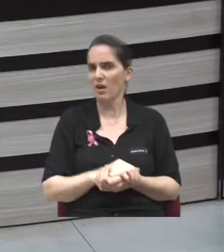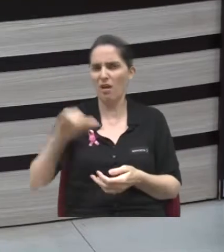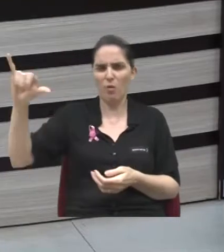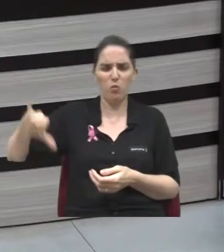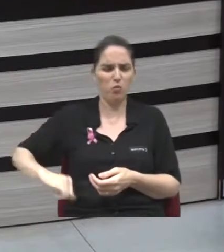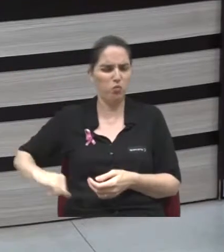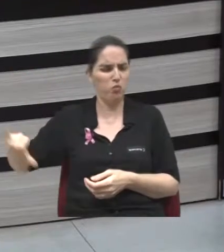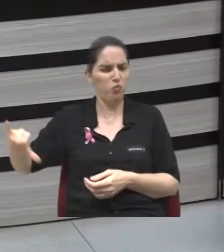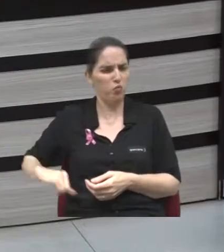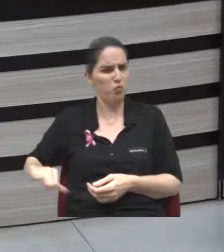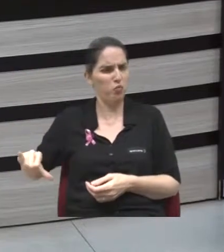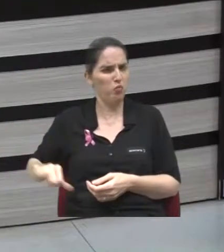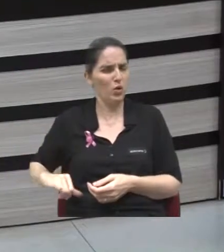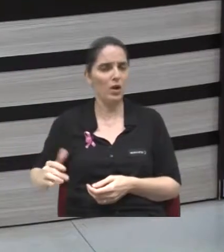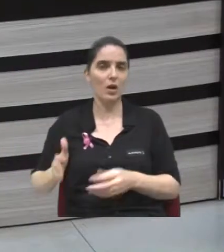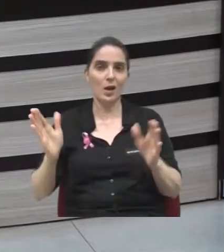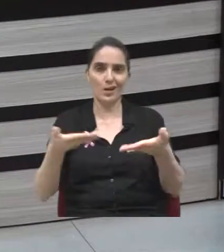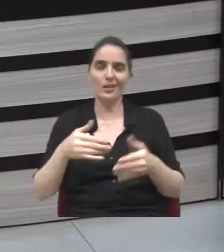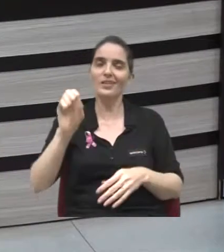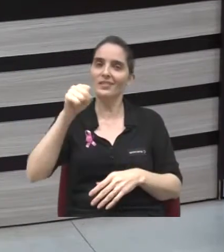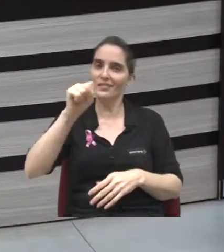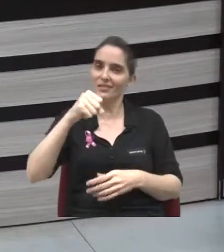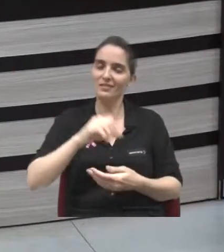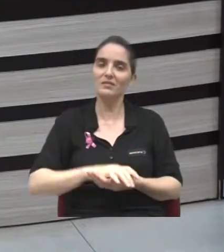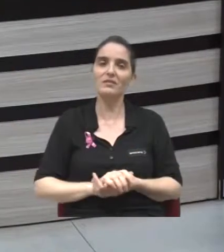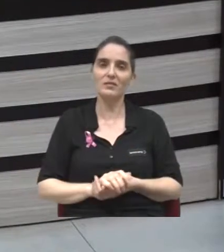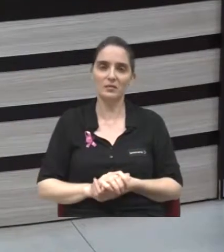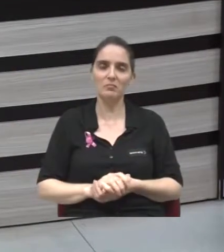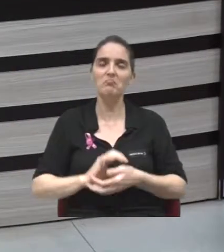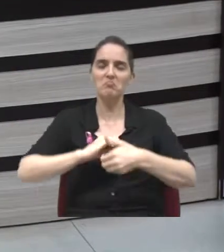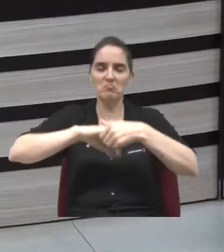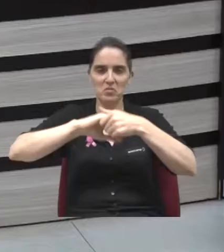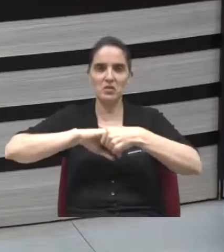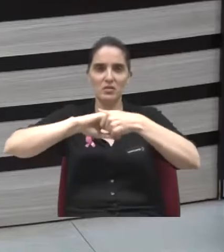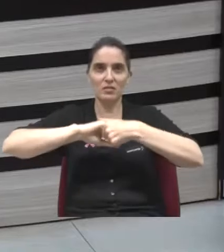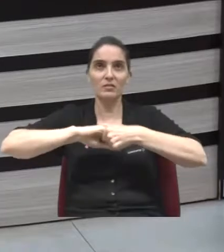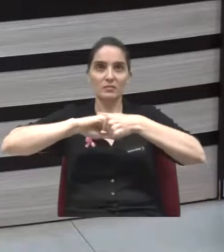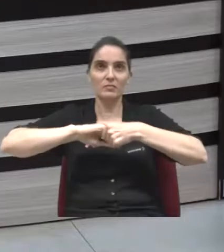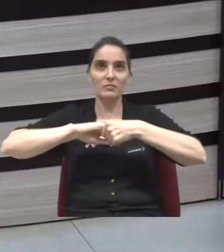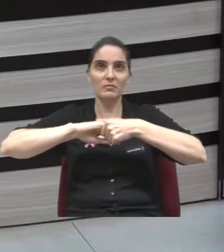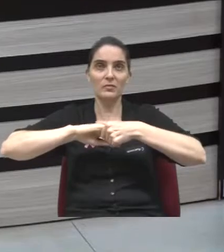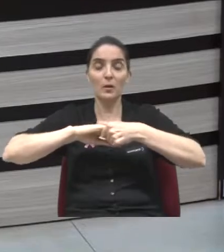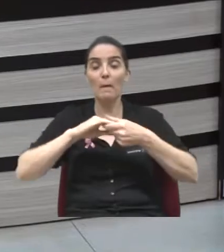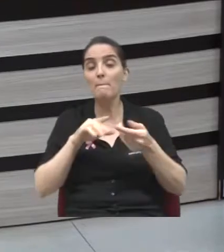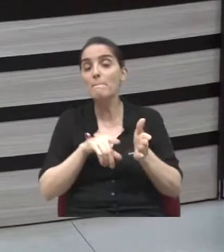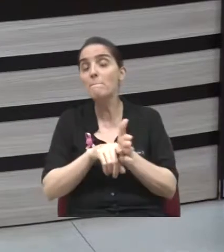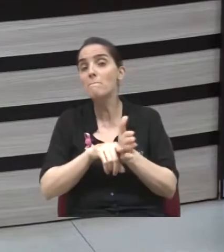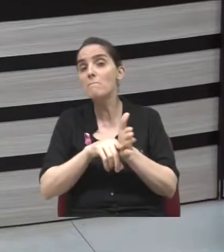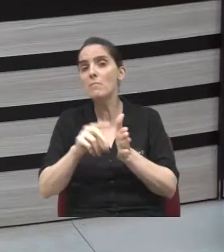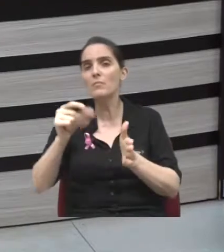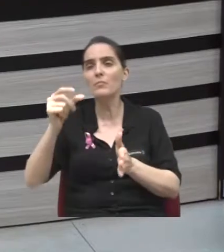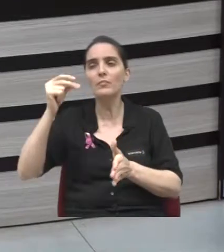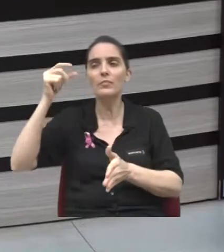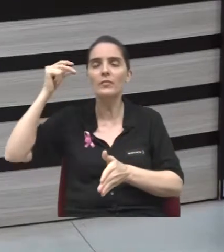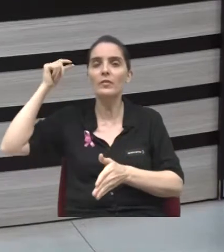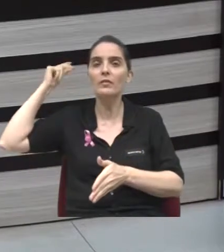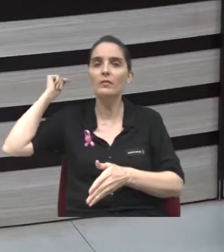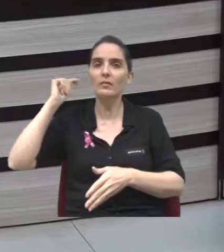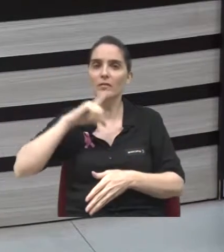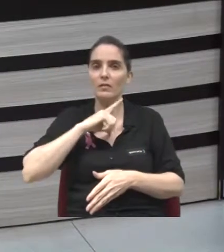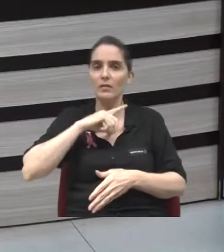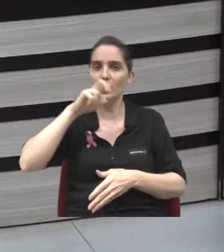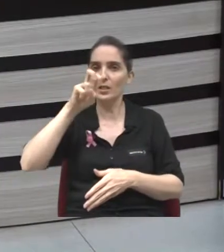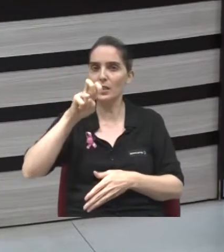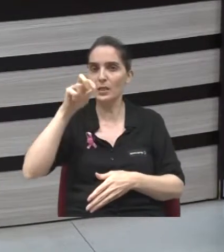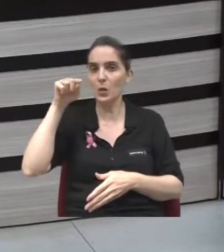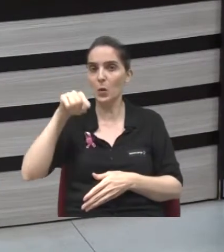Mas agora sim. Parabéns, vereador Vaguinho. Parabéns. Vamos fazer esse levantamento. Desde quando havia essas 5.000 ligações e